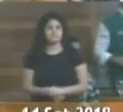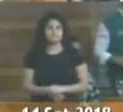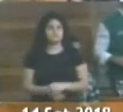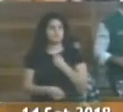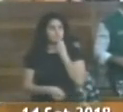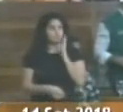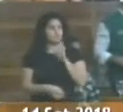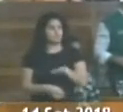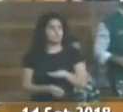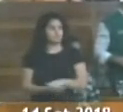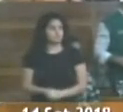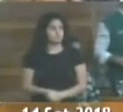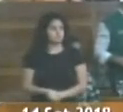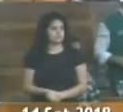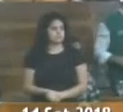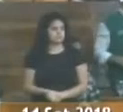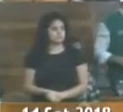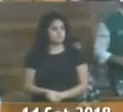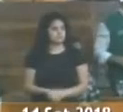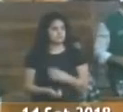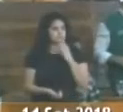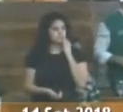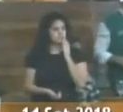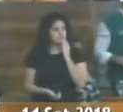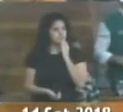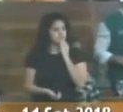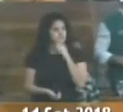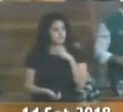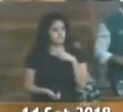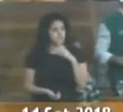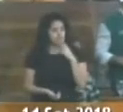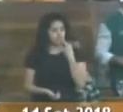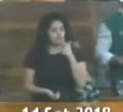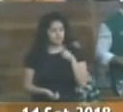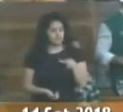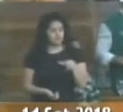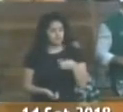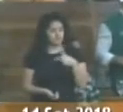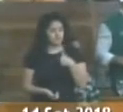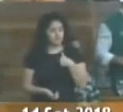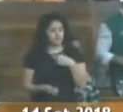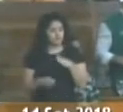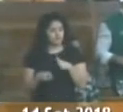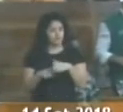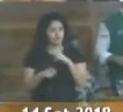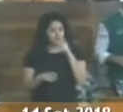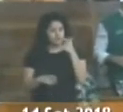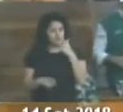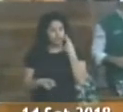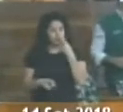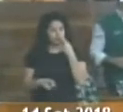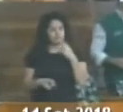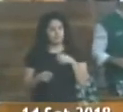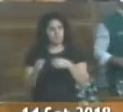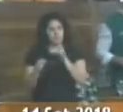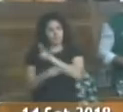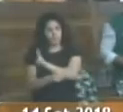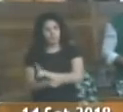Boa tarde. Eu acho que eu repeti mais, só para lembrar, eu repeti mais de uma vez que era para procurar o Jefferson, que estava ali para falar.